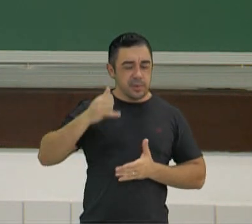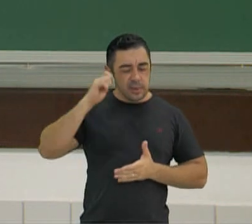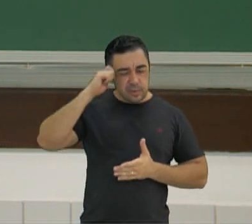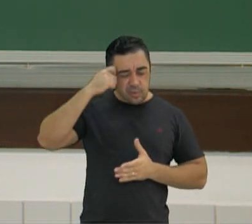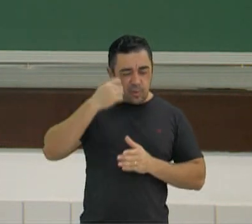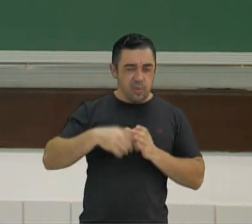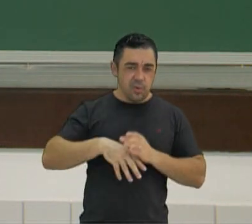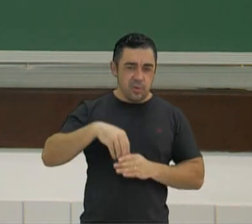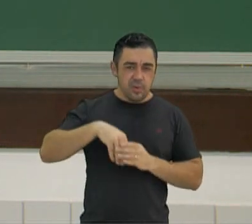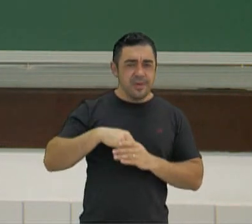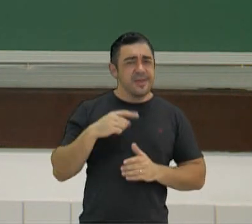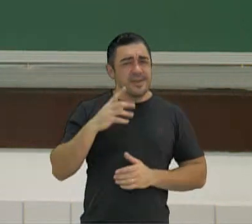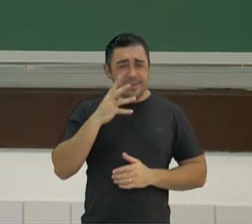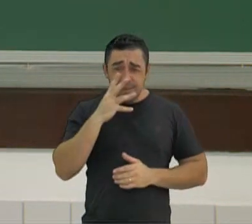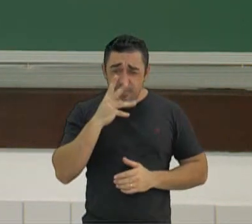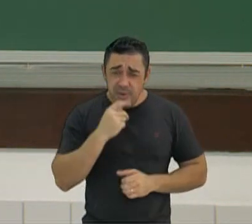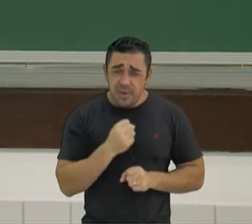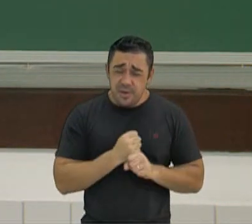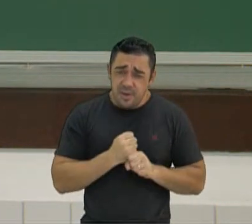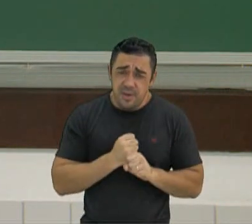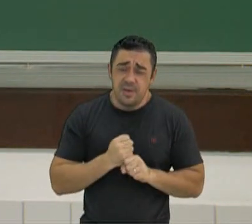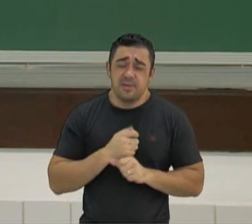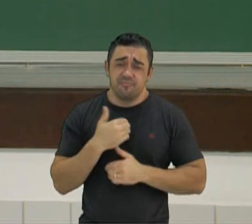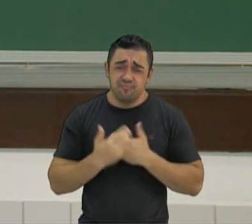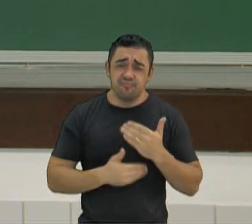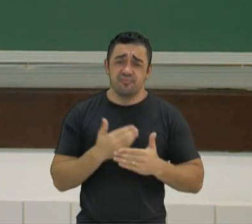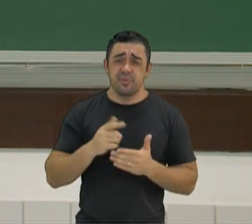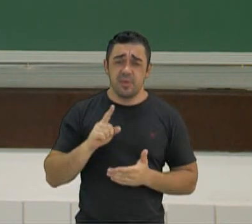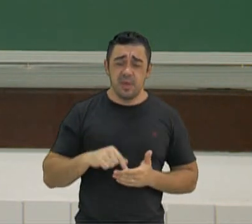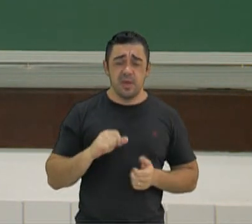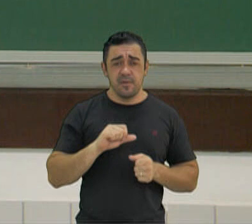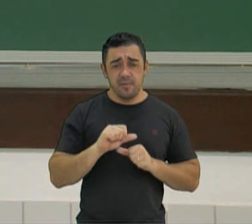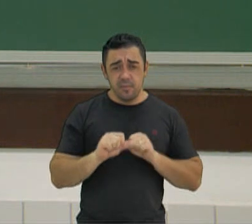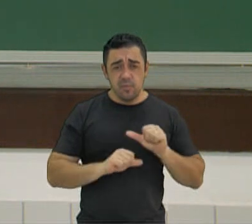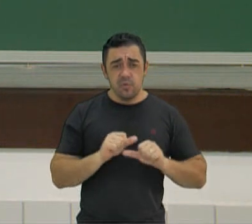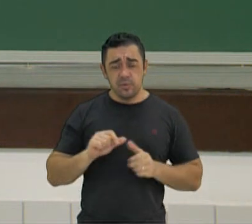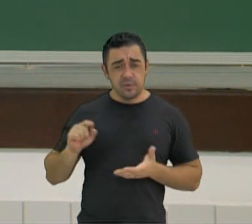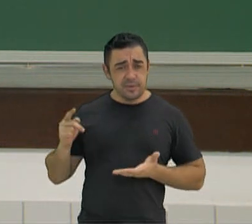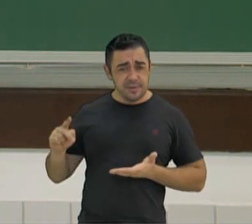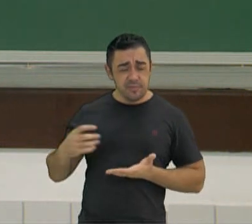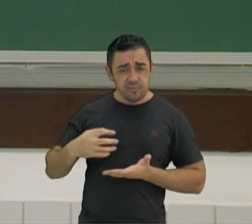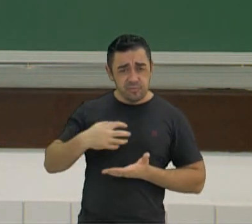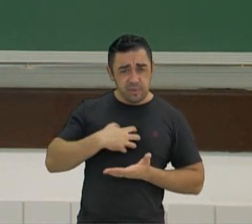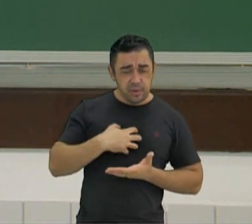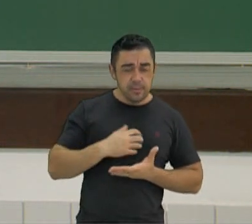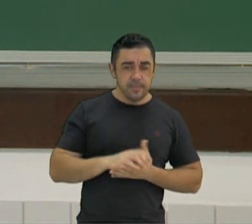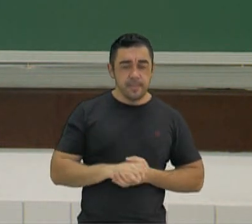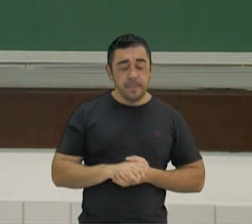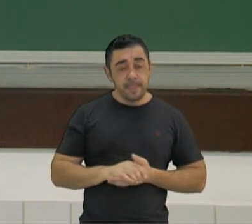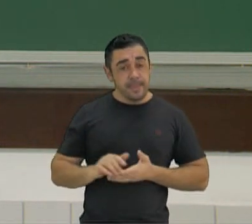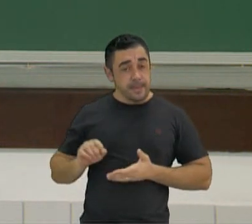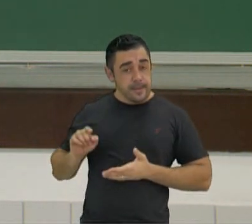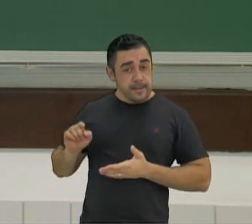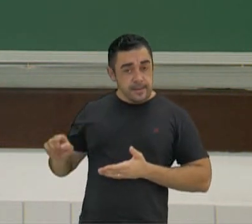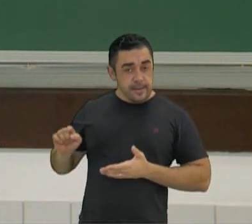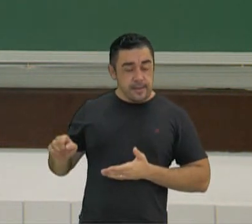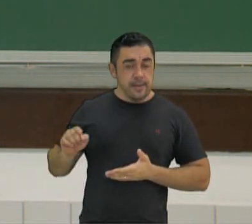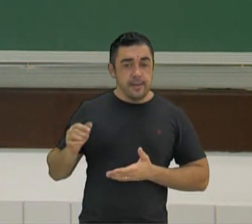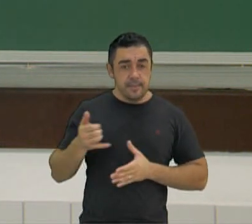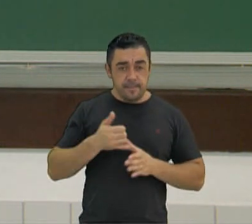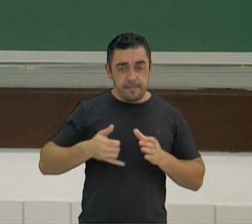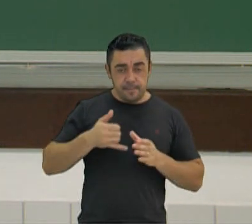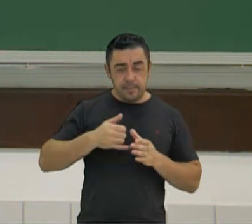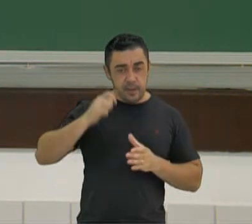tempo para ser beneficiado, ocorrer a sua metamorfização. E a existência do petróleo no